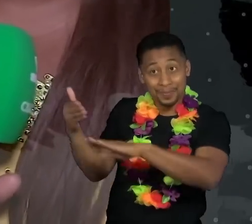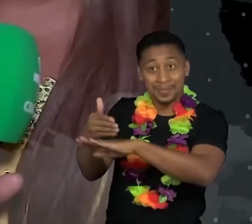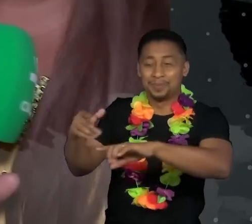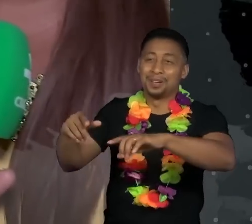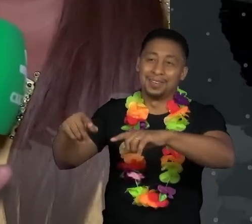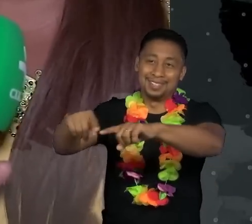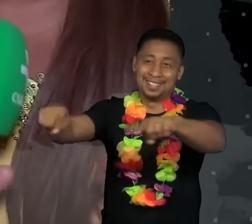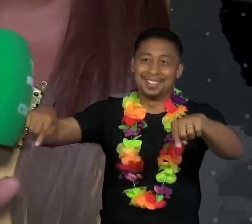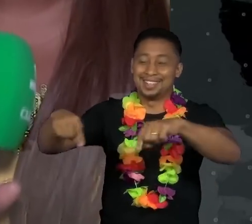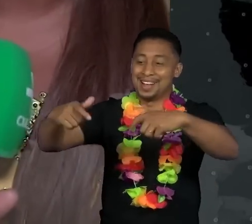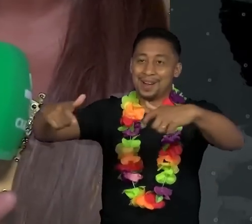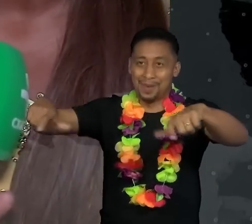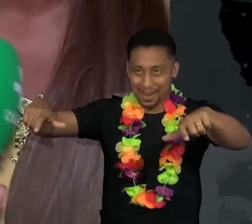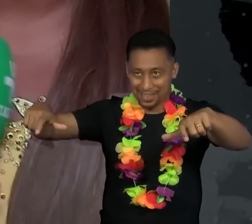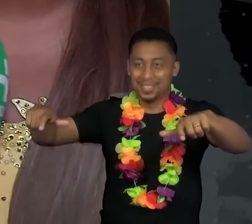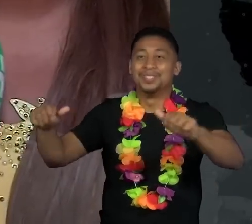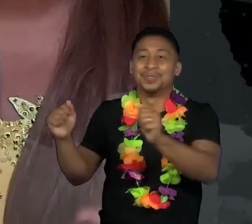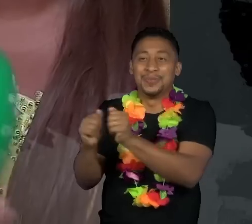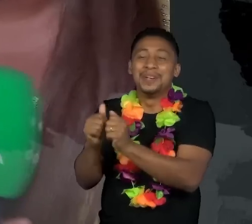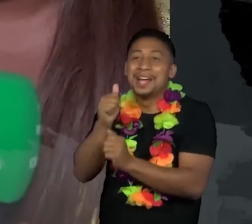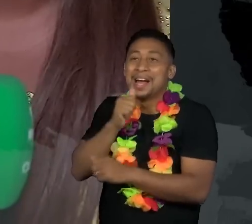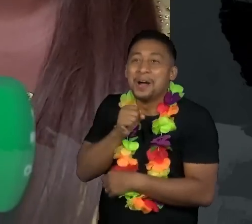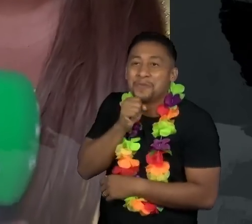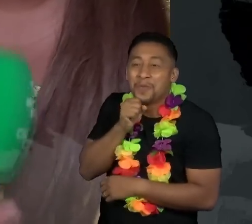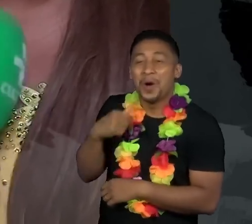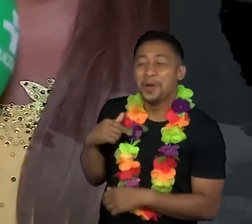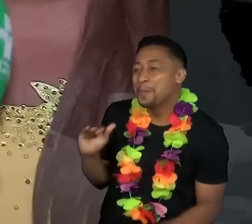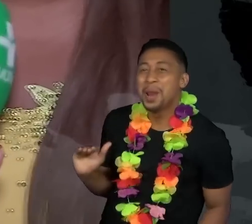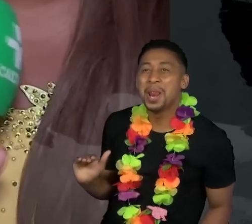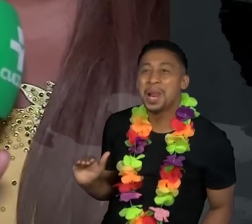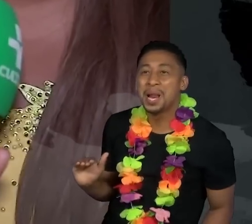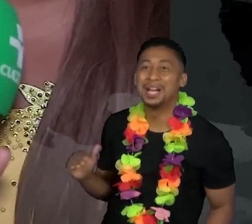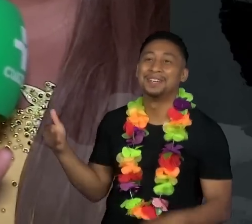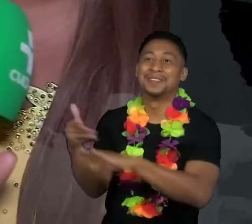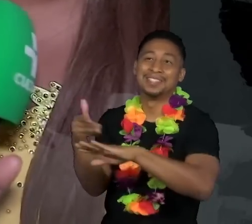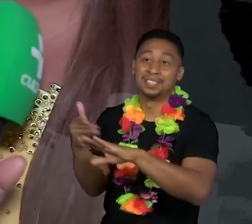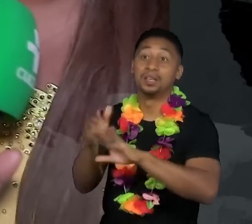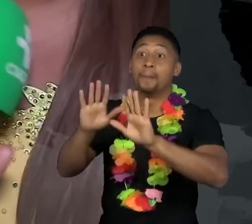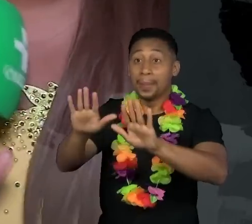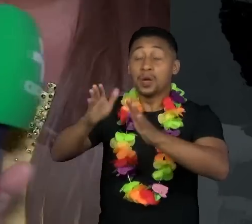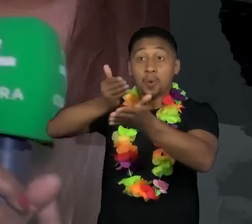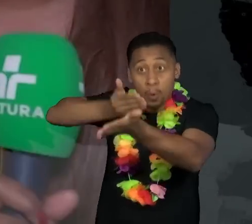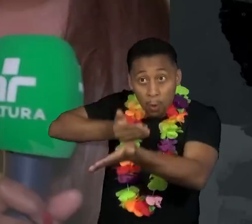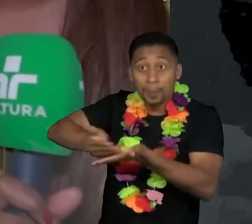minha avó, pequenininha. Mas desfilar, de fato, eu comecei a desfilar a